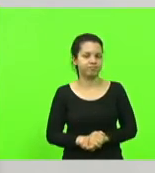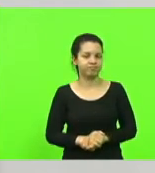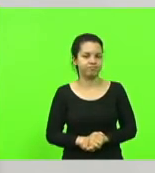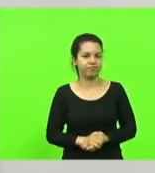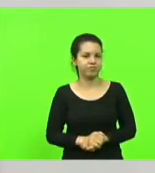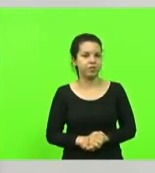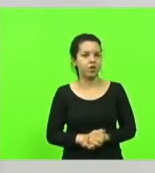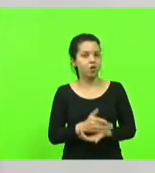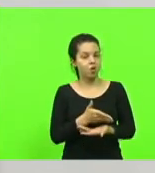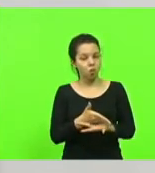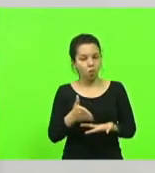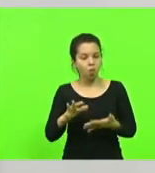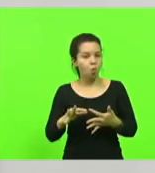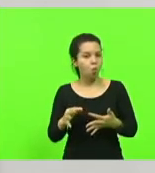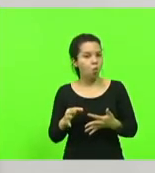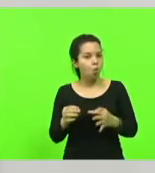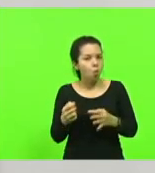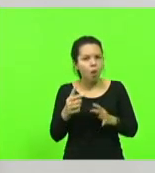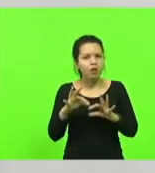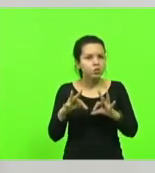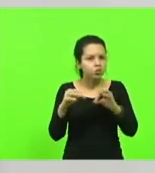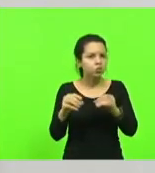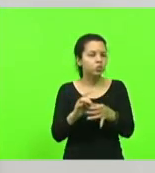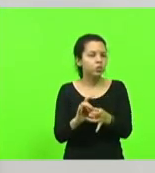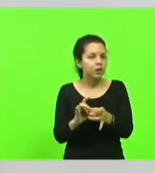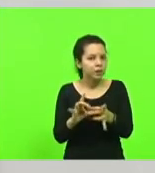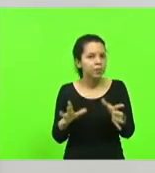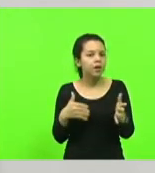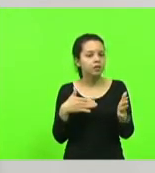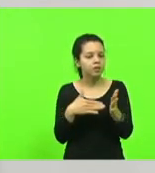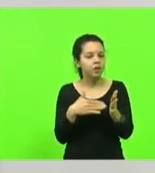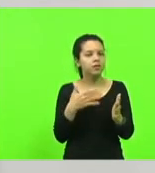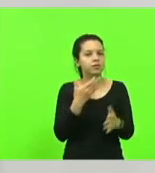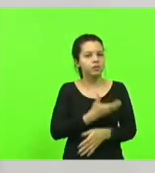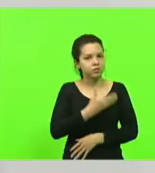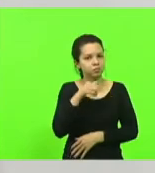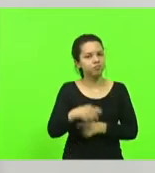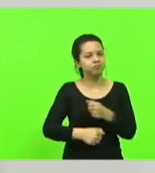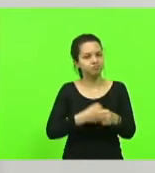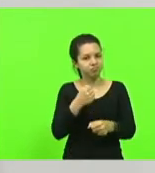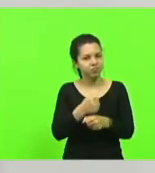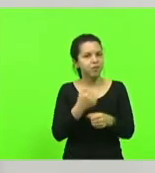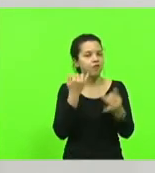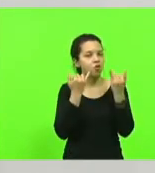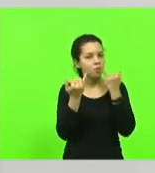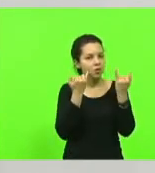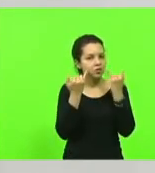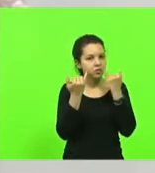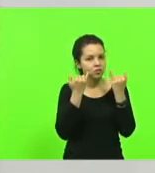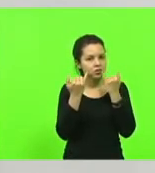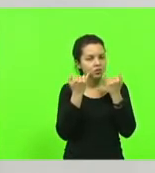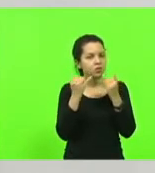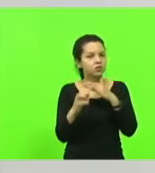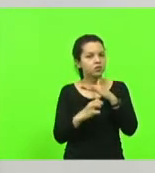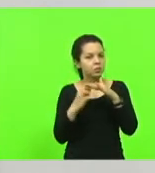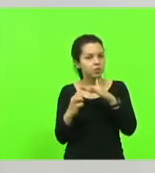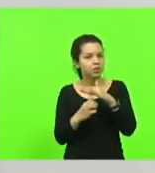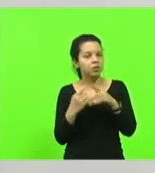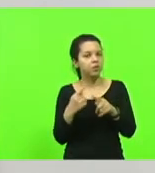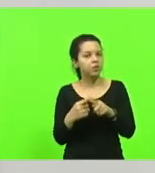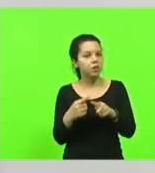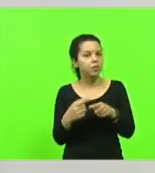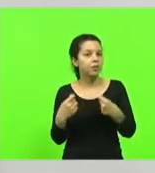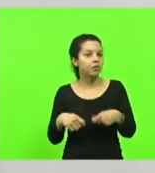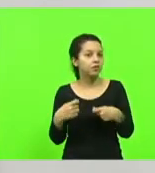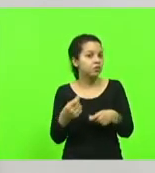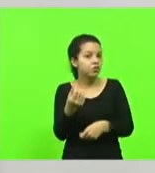dar praticamente para liberar tudo até dezembro desse ano, segundo informação das empreiteiras, porque o que precisava era só dinheiro.